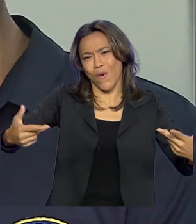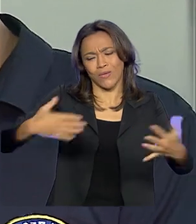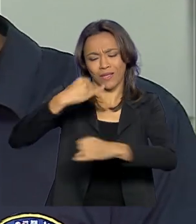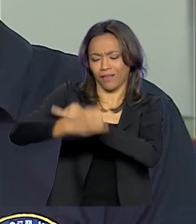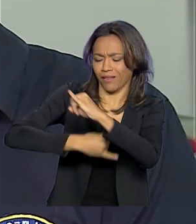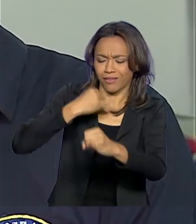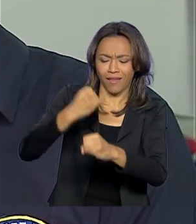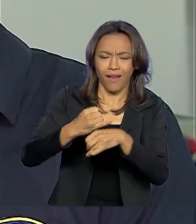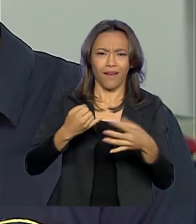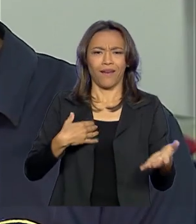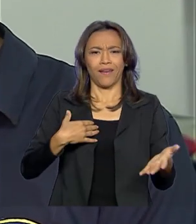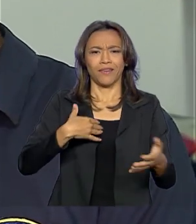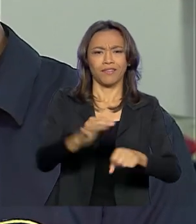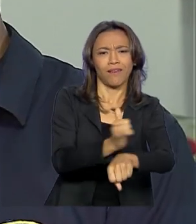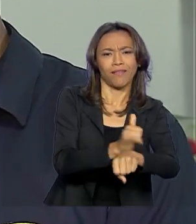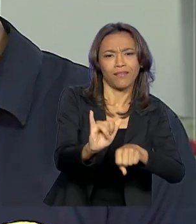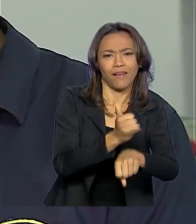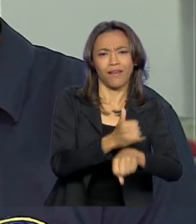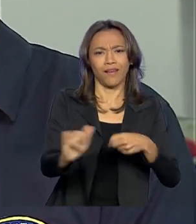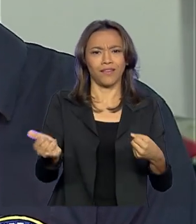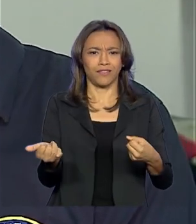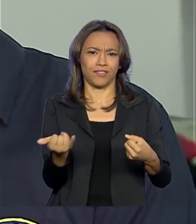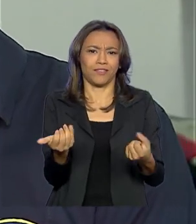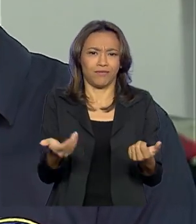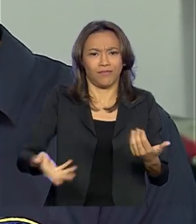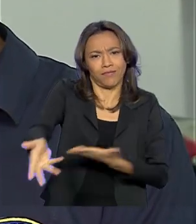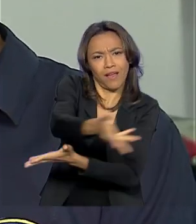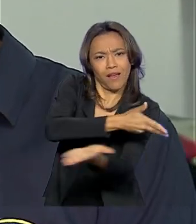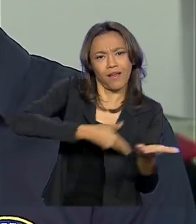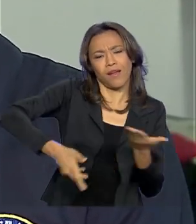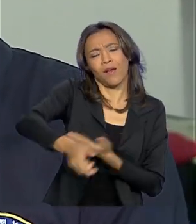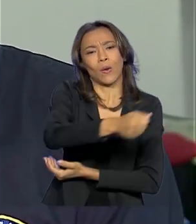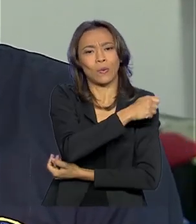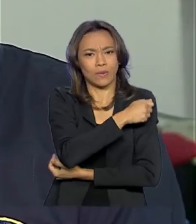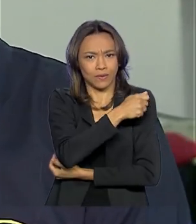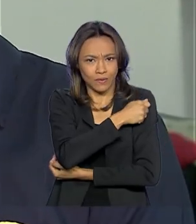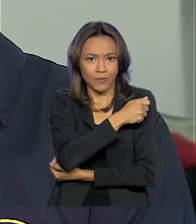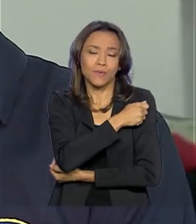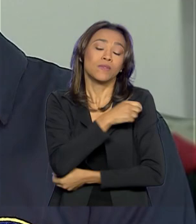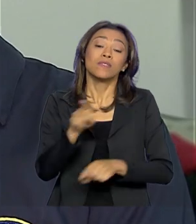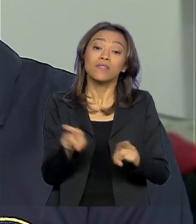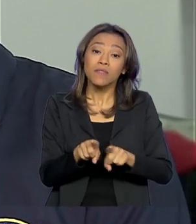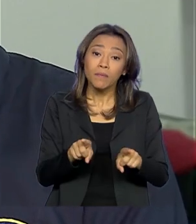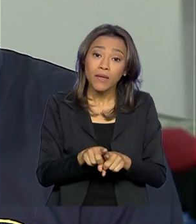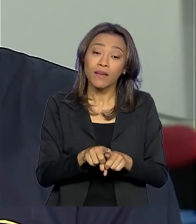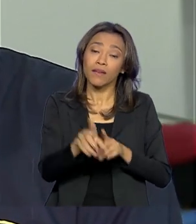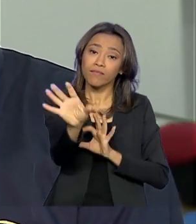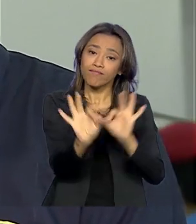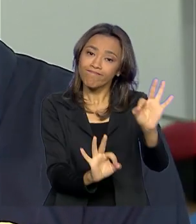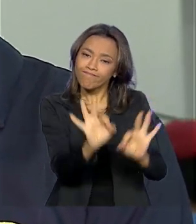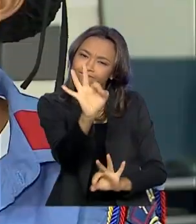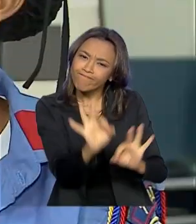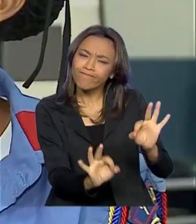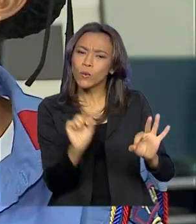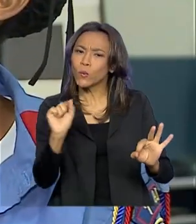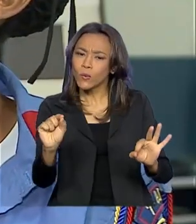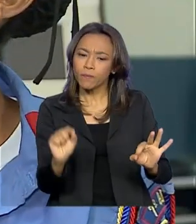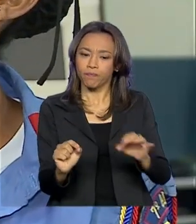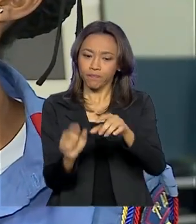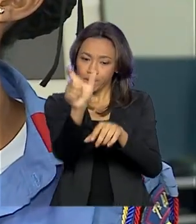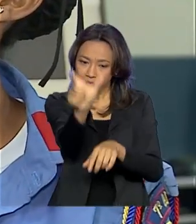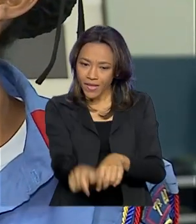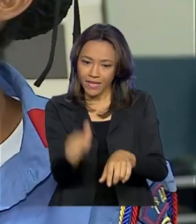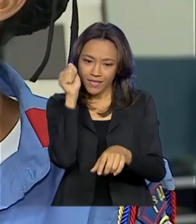internet, mas das ferramentas de trabalho junto aos alunos e até mesmo promover ações voltadas para a iniciação à programação. Laura